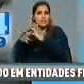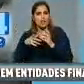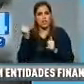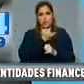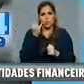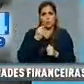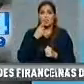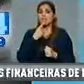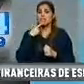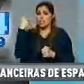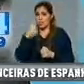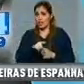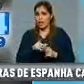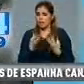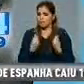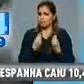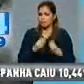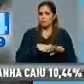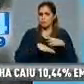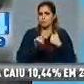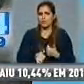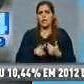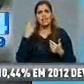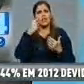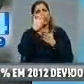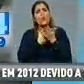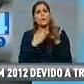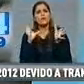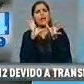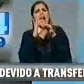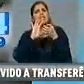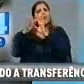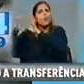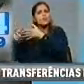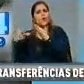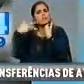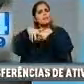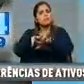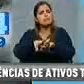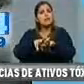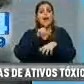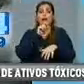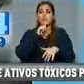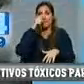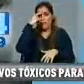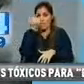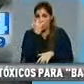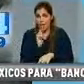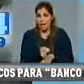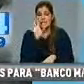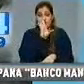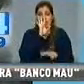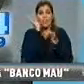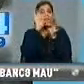muito bem feito, têm um documento que vale desde as articulações até às fusões. E é muito possível que este conceito, desde que se definam claramente